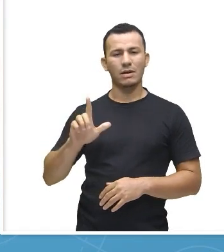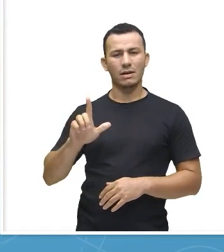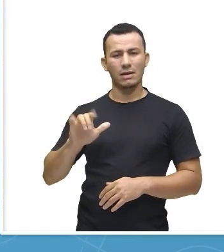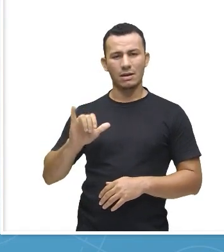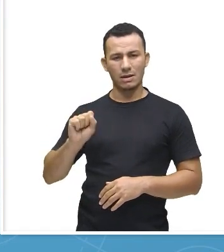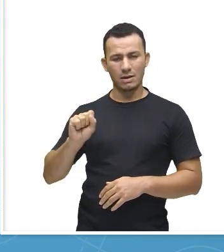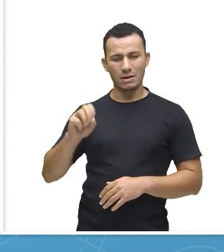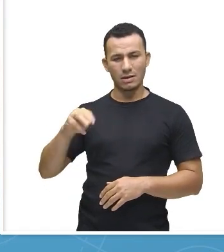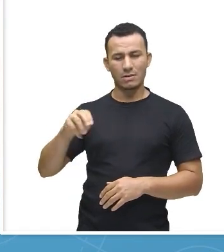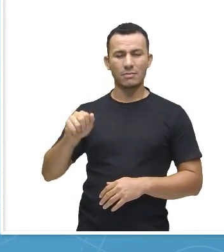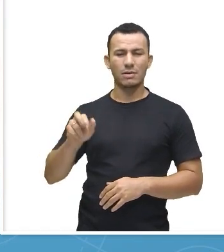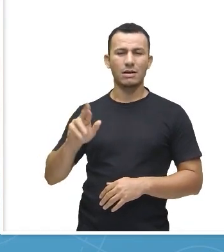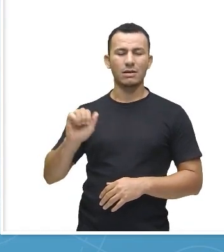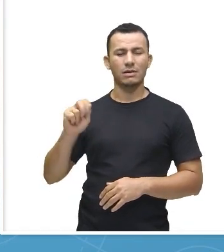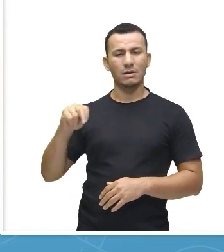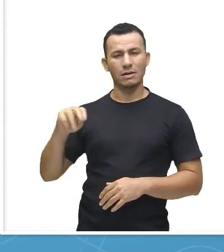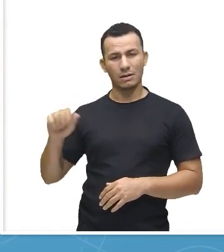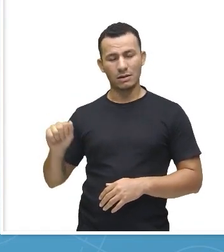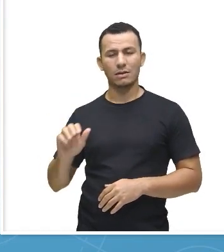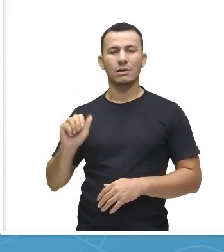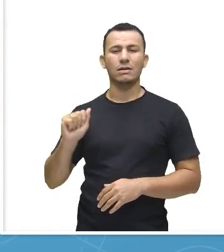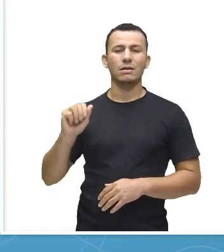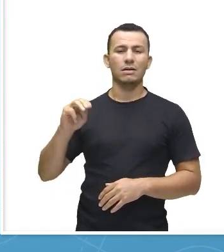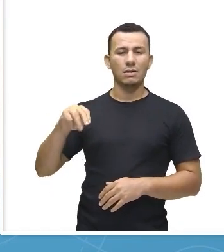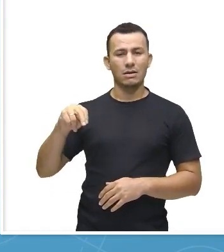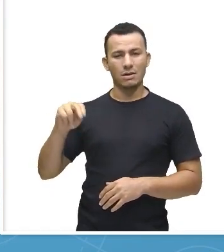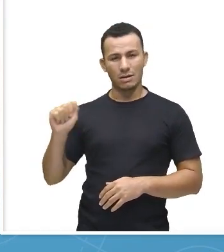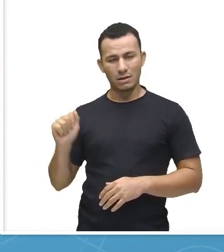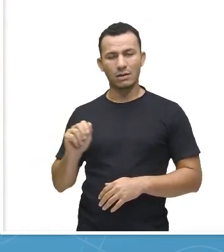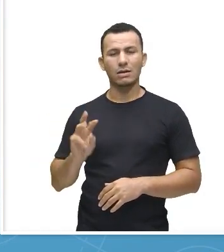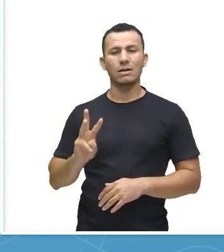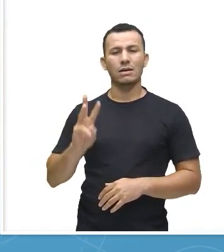Elis Mariana, Ana Beatriz, Vanderlei,